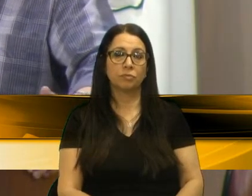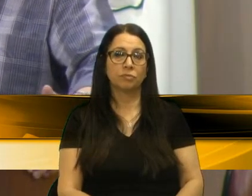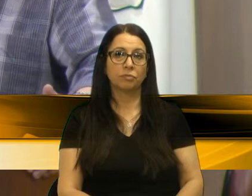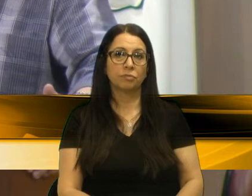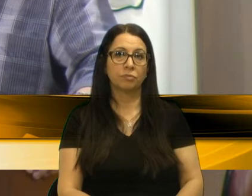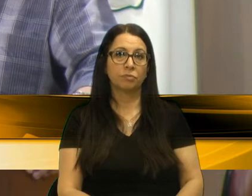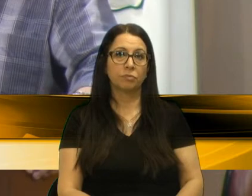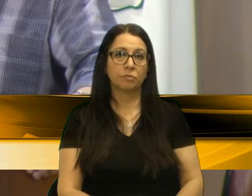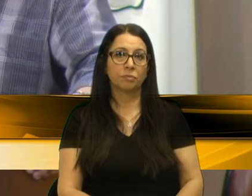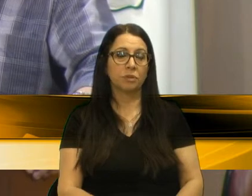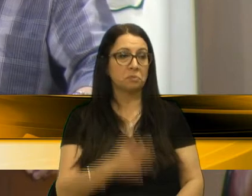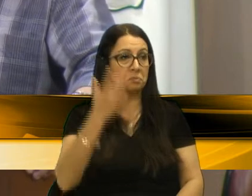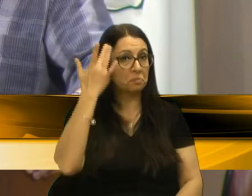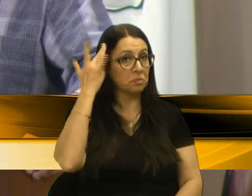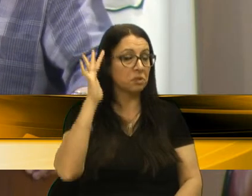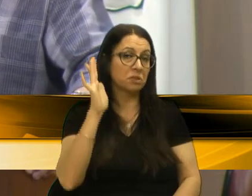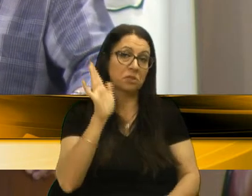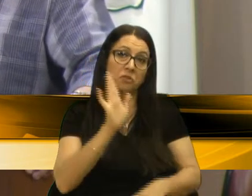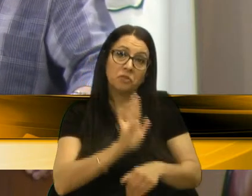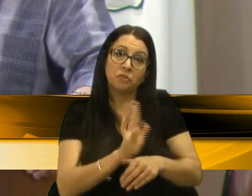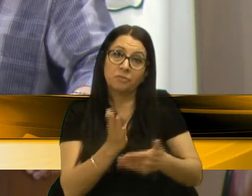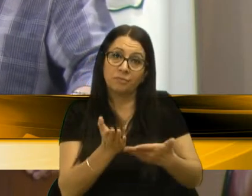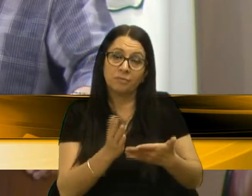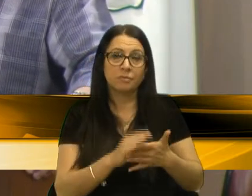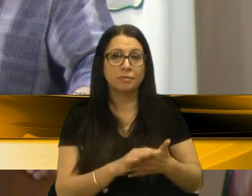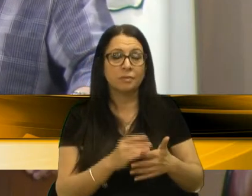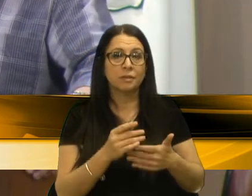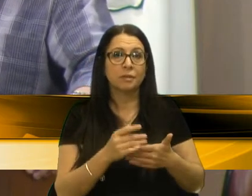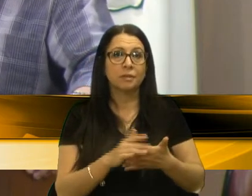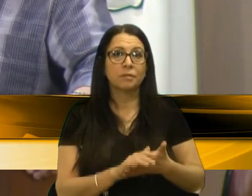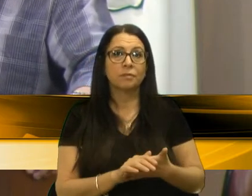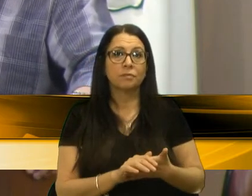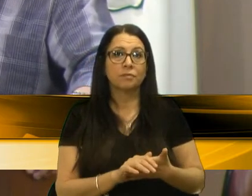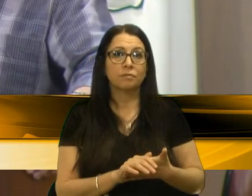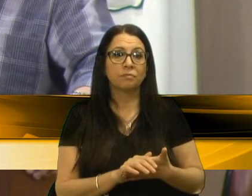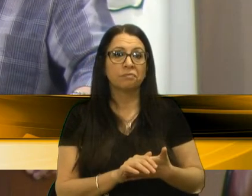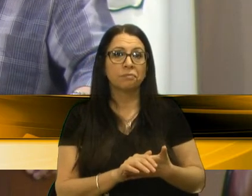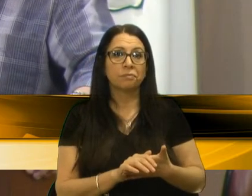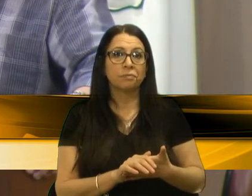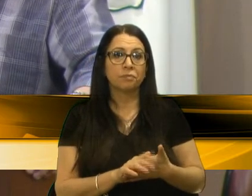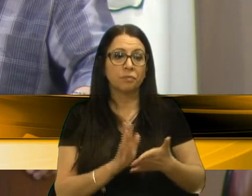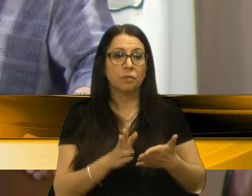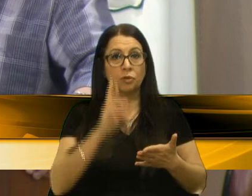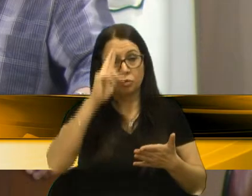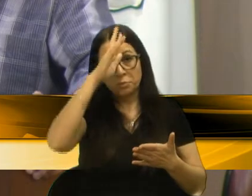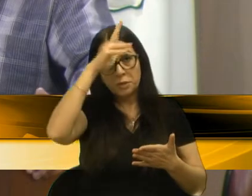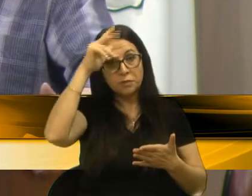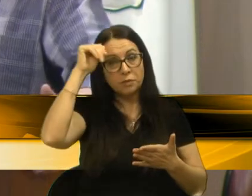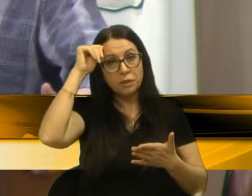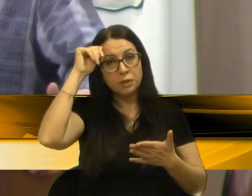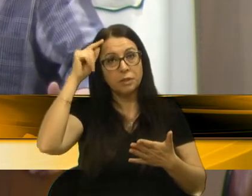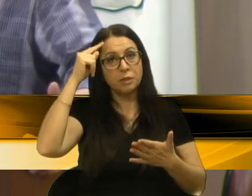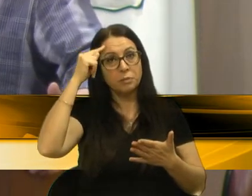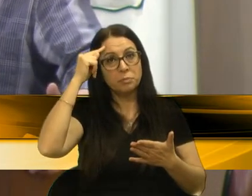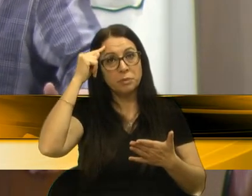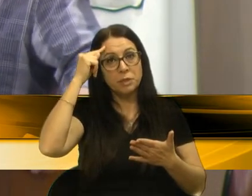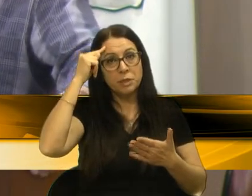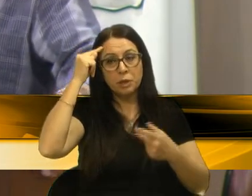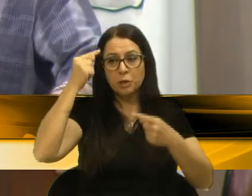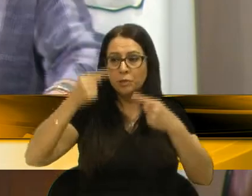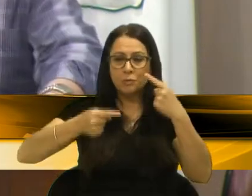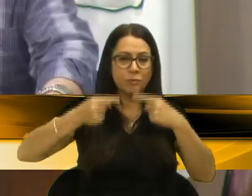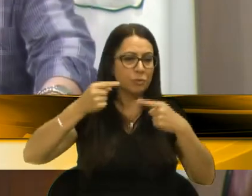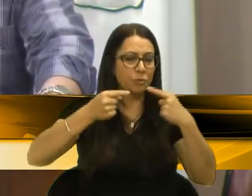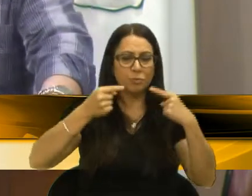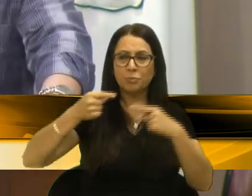Isso não sei se ajuda muito, mas o atual prefeito comprou briga com praticamente toda a